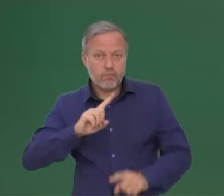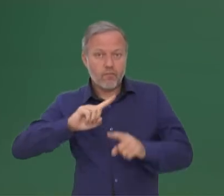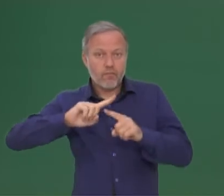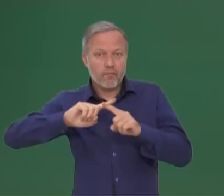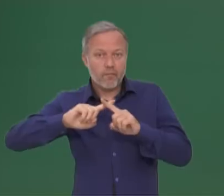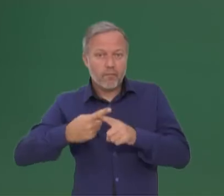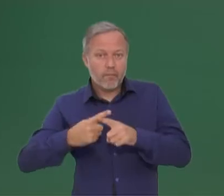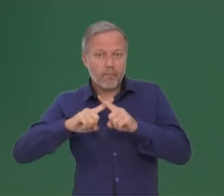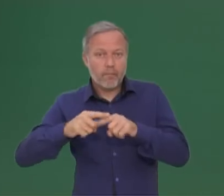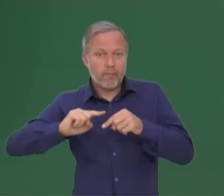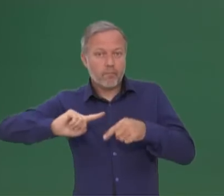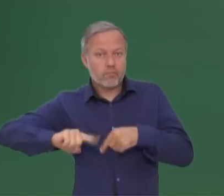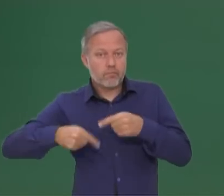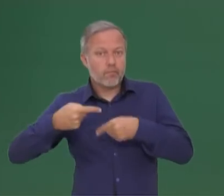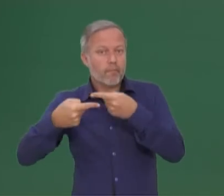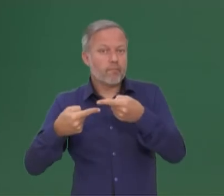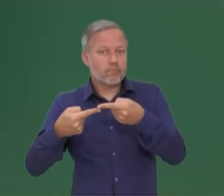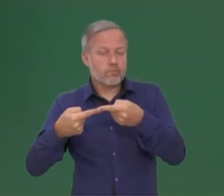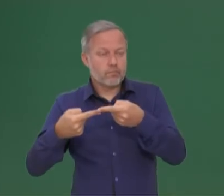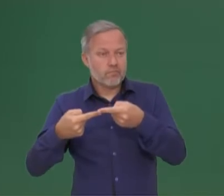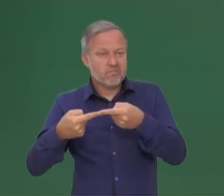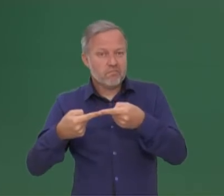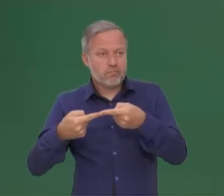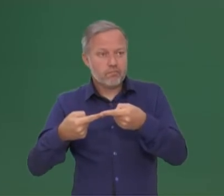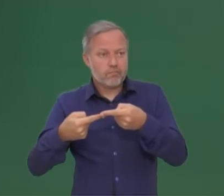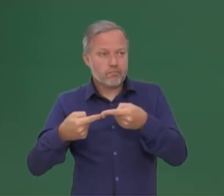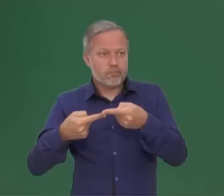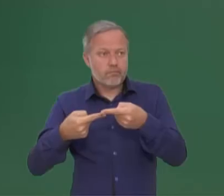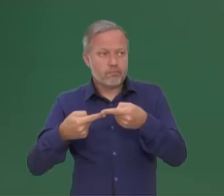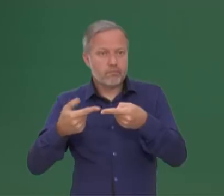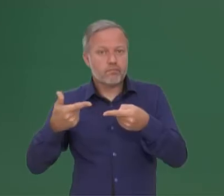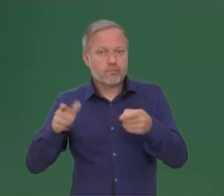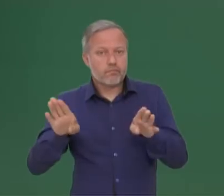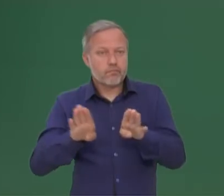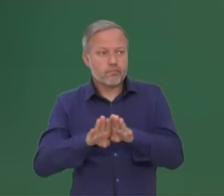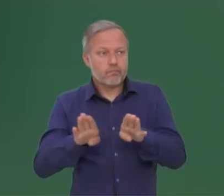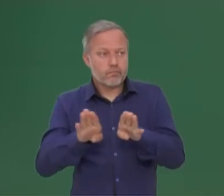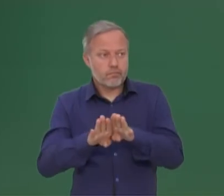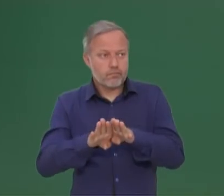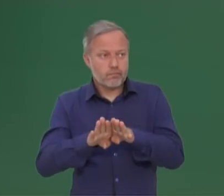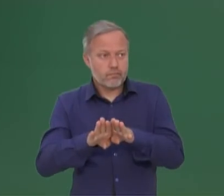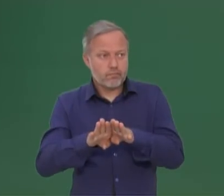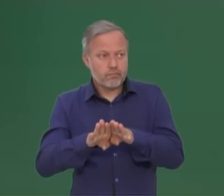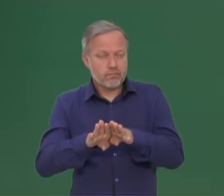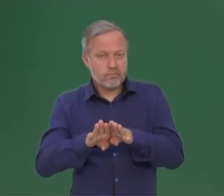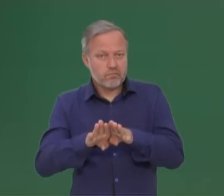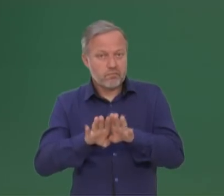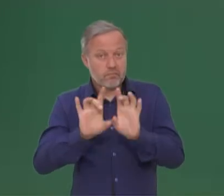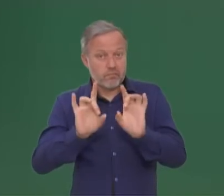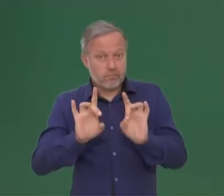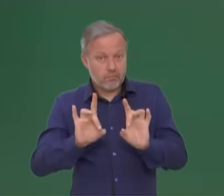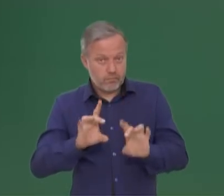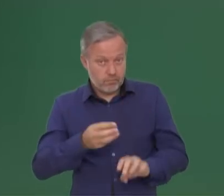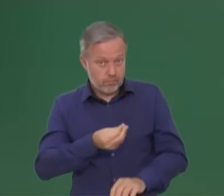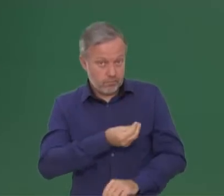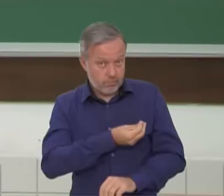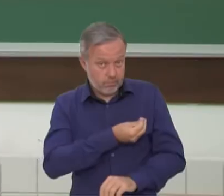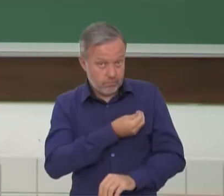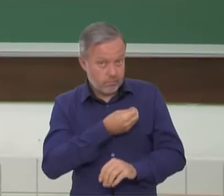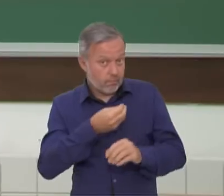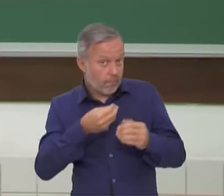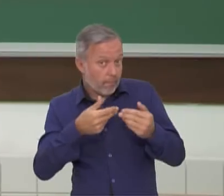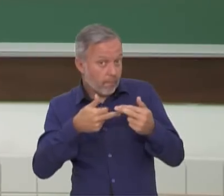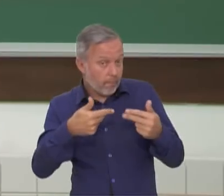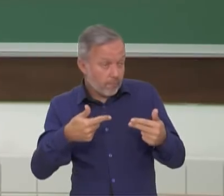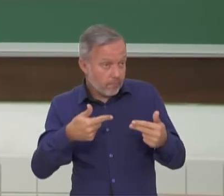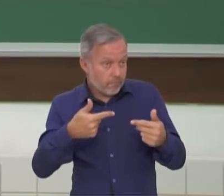mutação, ele evolui, ele se modifica. Então, isso também é uma característica dos seres vivos. Então, eu apresento aqui